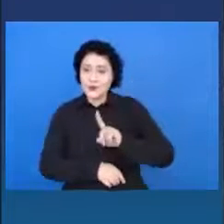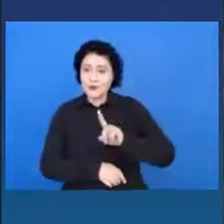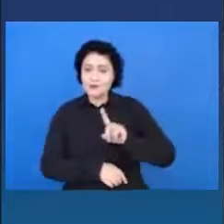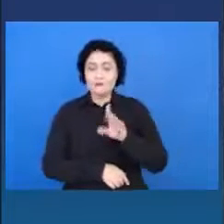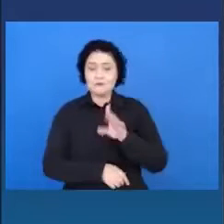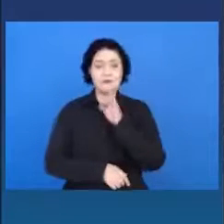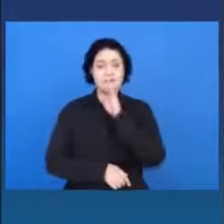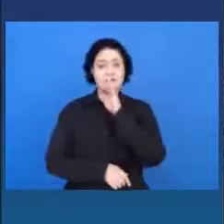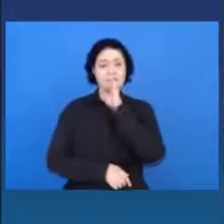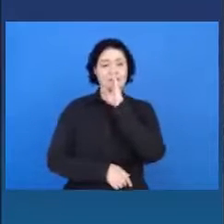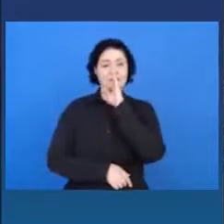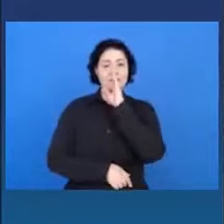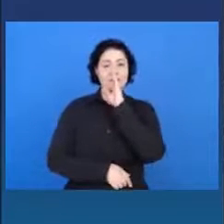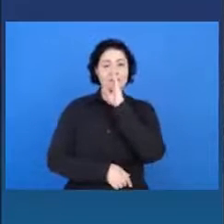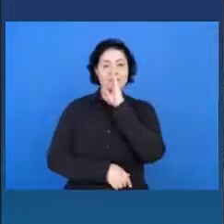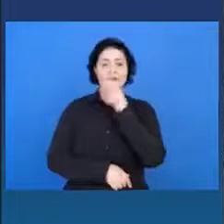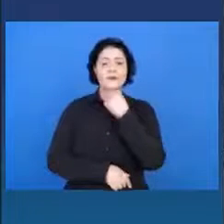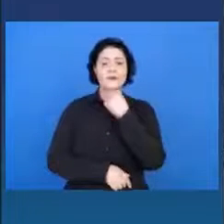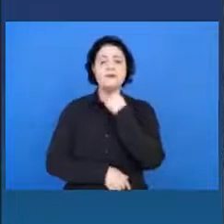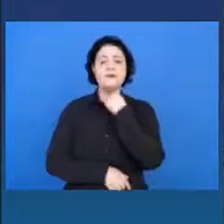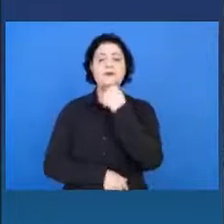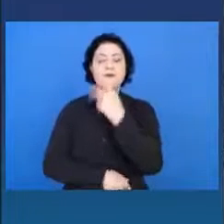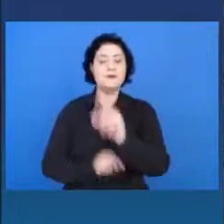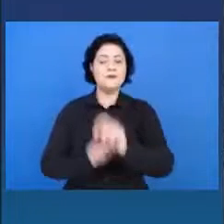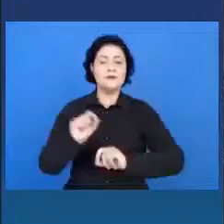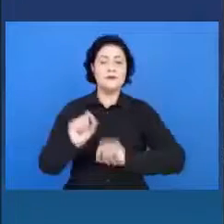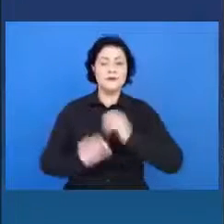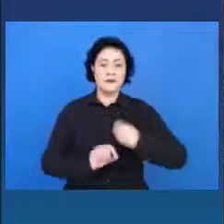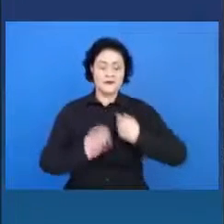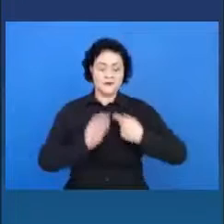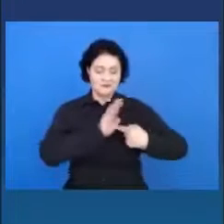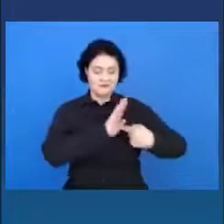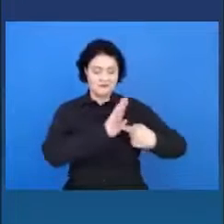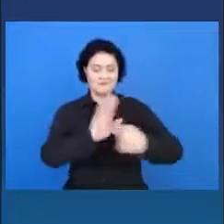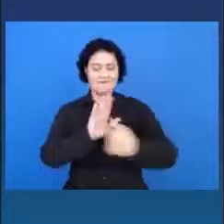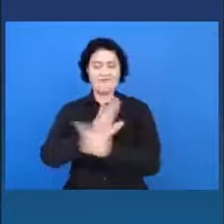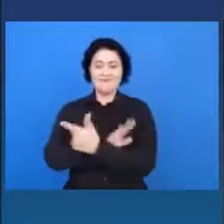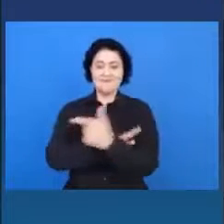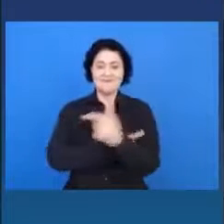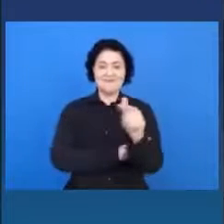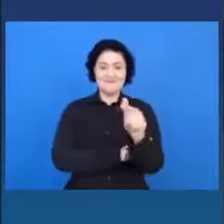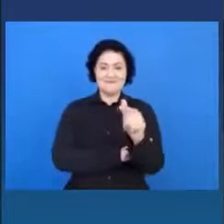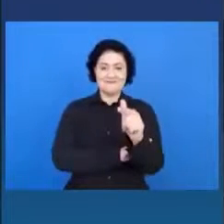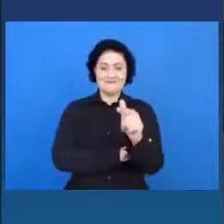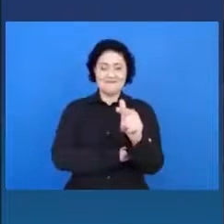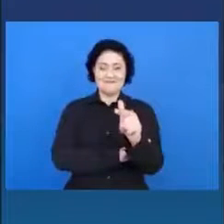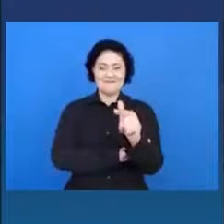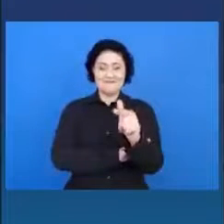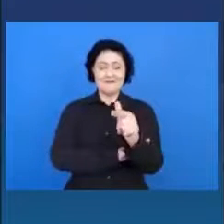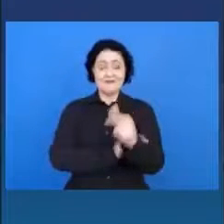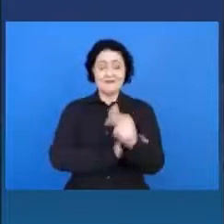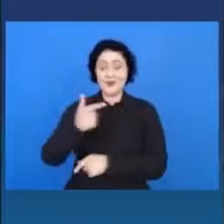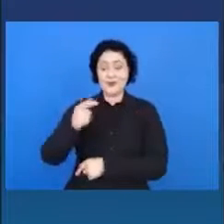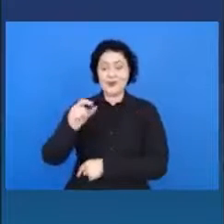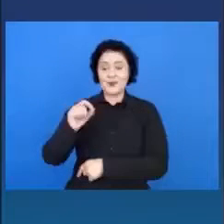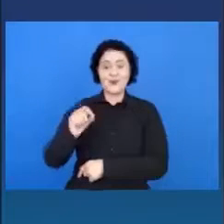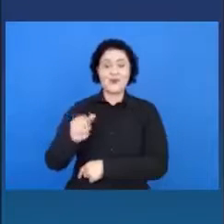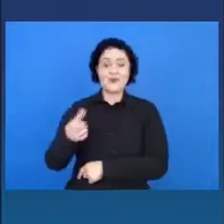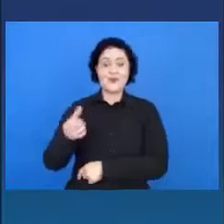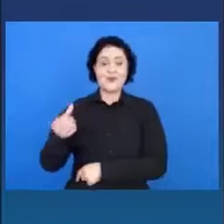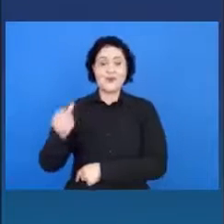silêncio e a voz do locutor que se sobressaem novamente em 2006